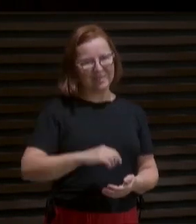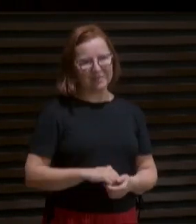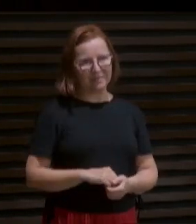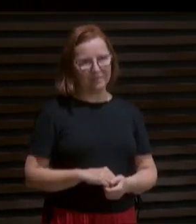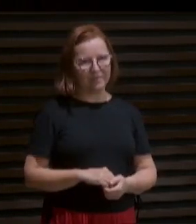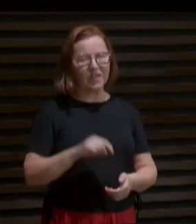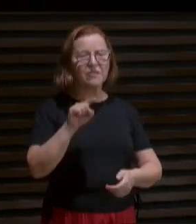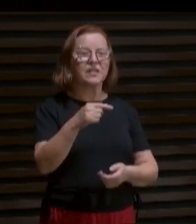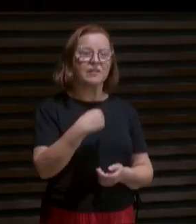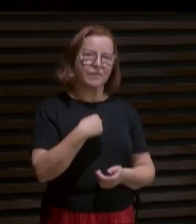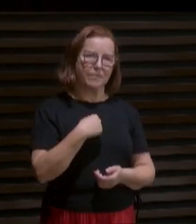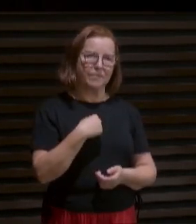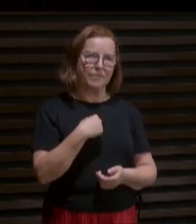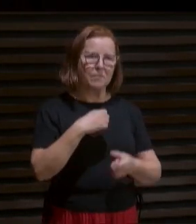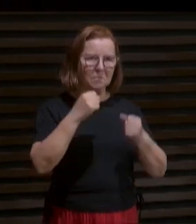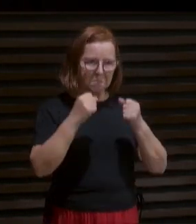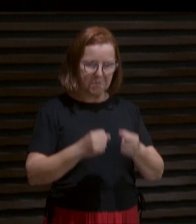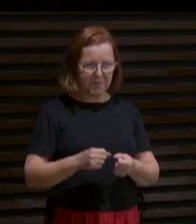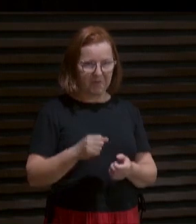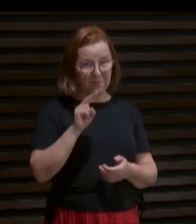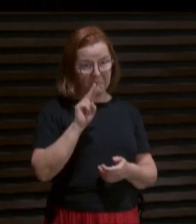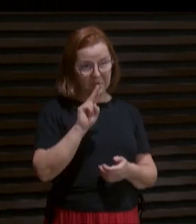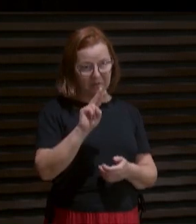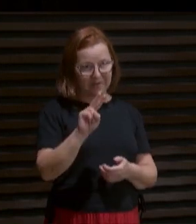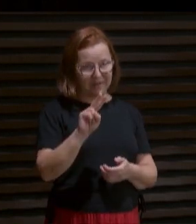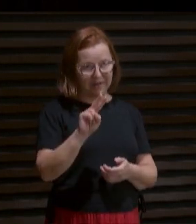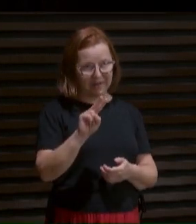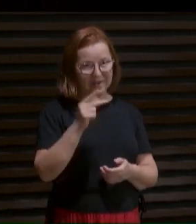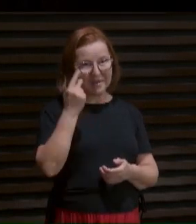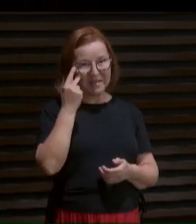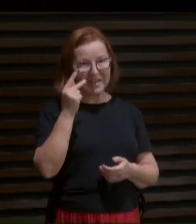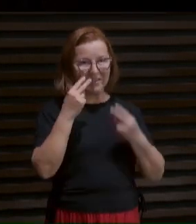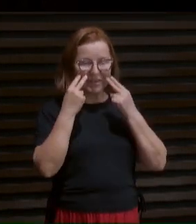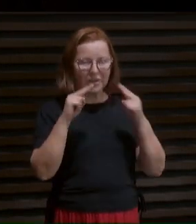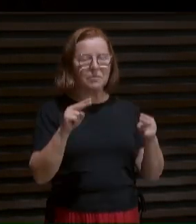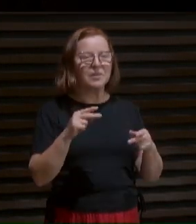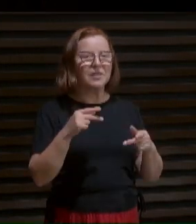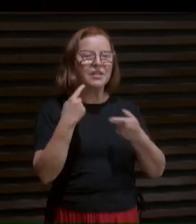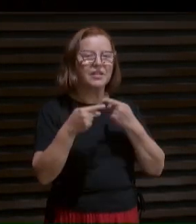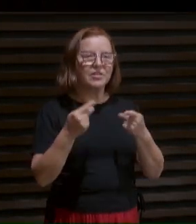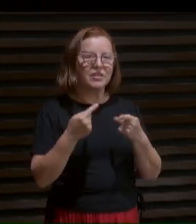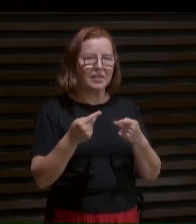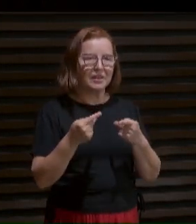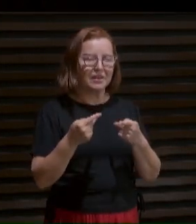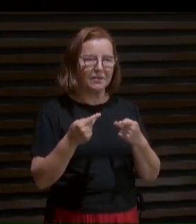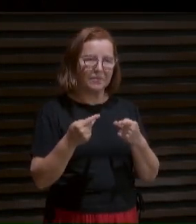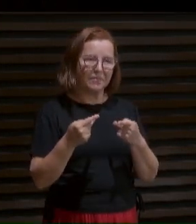Você e eu podemos olhar para esse testemunho e dizer: cola com o